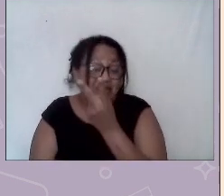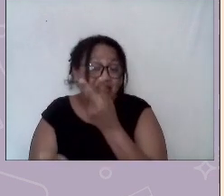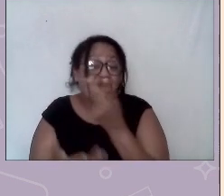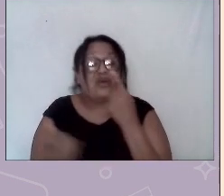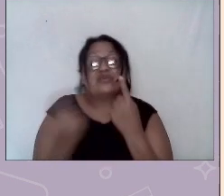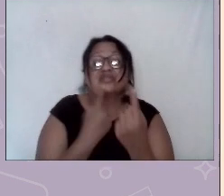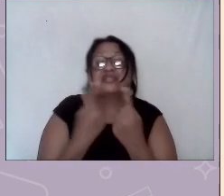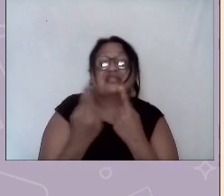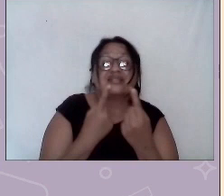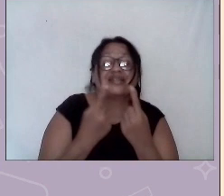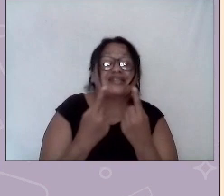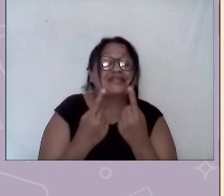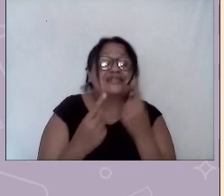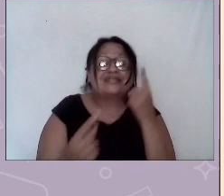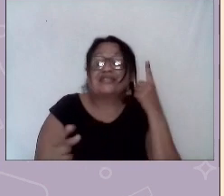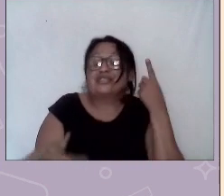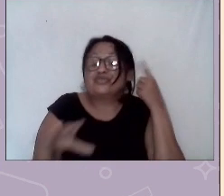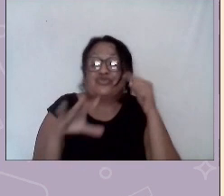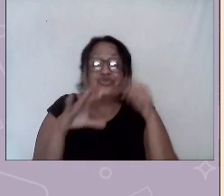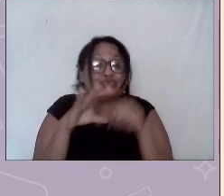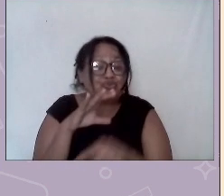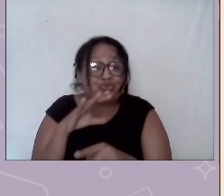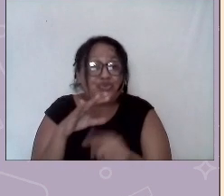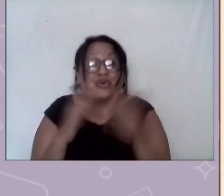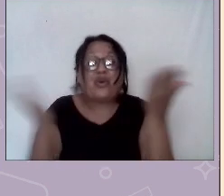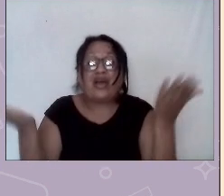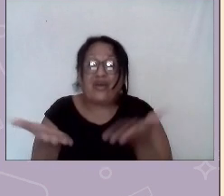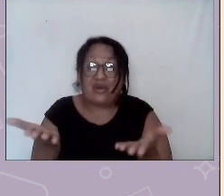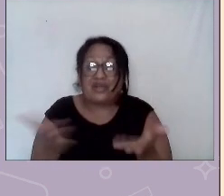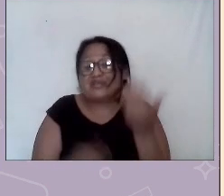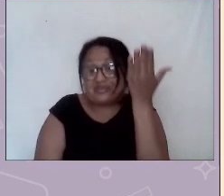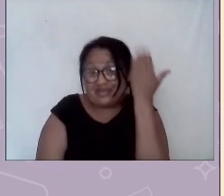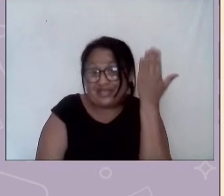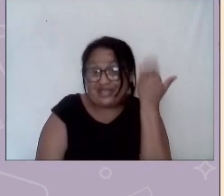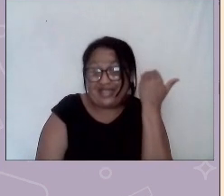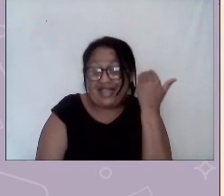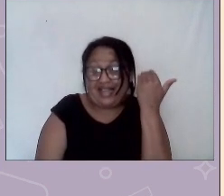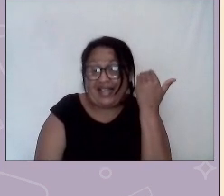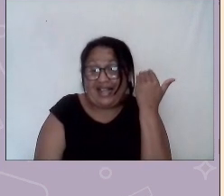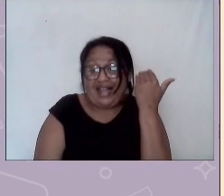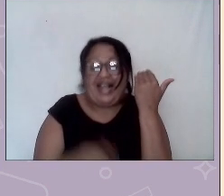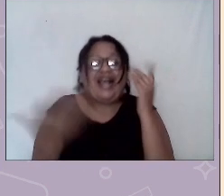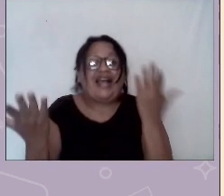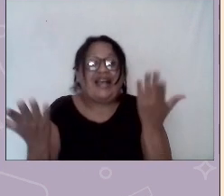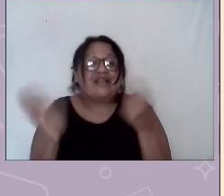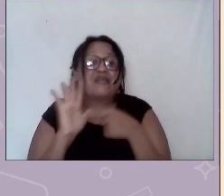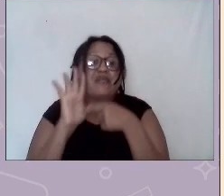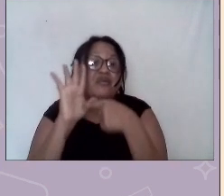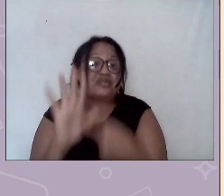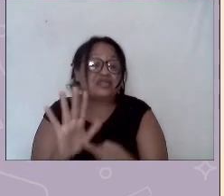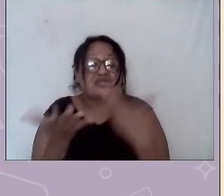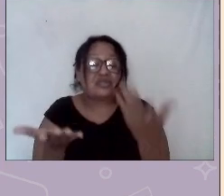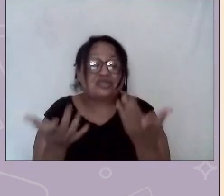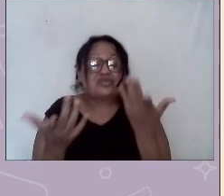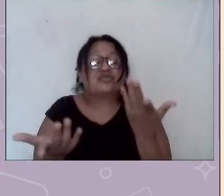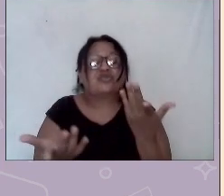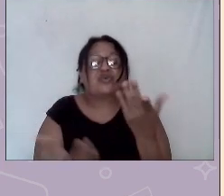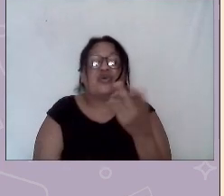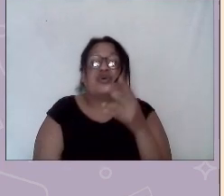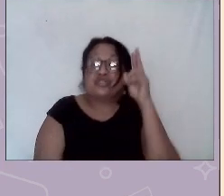interminável entre o presente e o passado então de acordo com o historiador Eduardo o